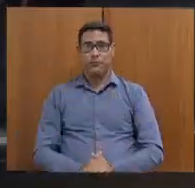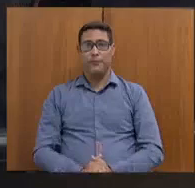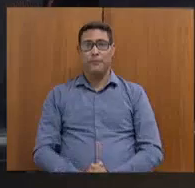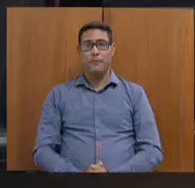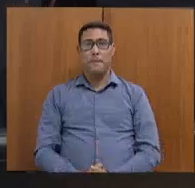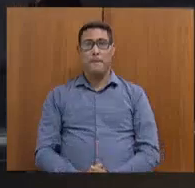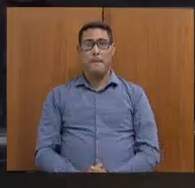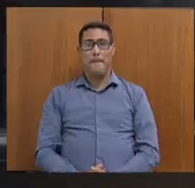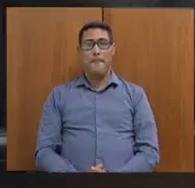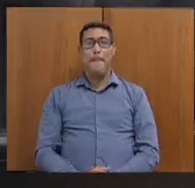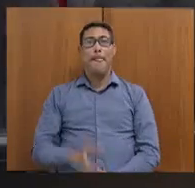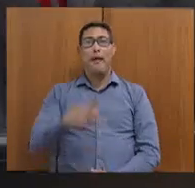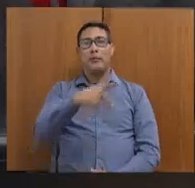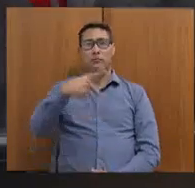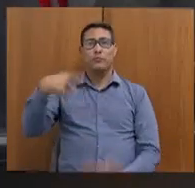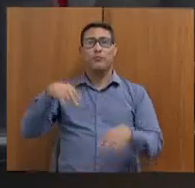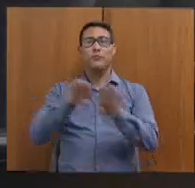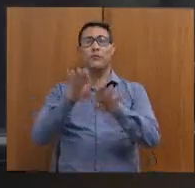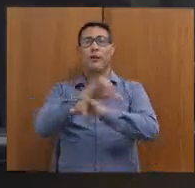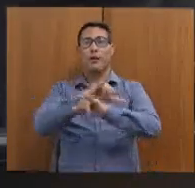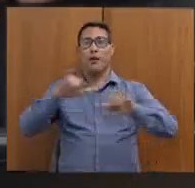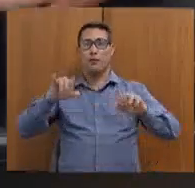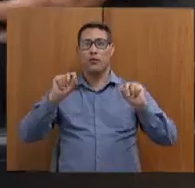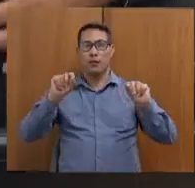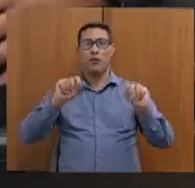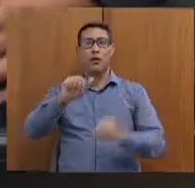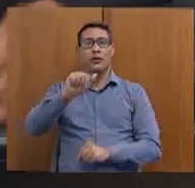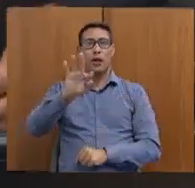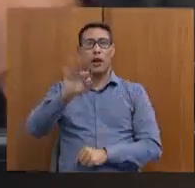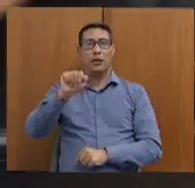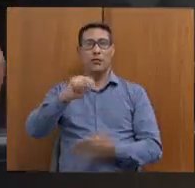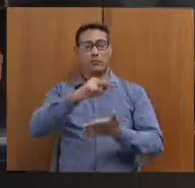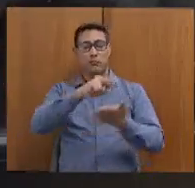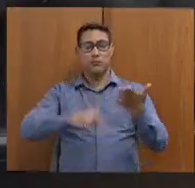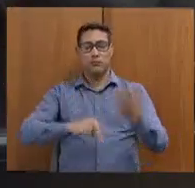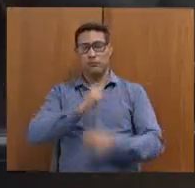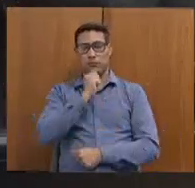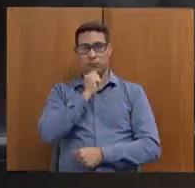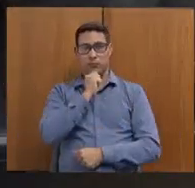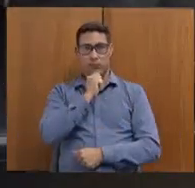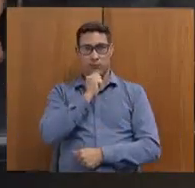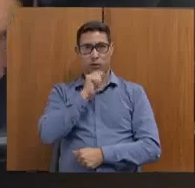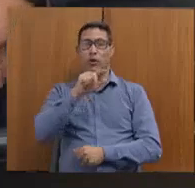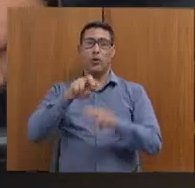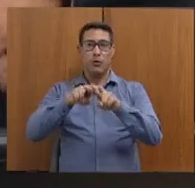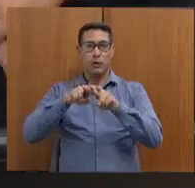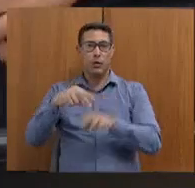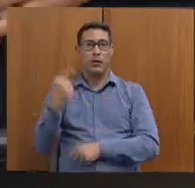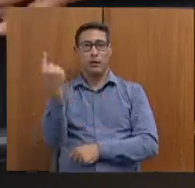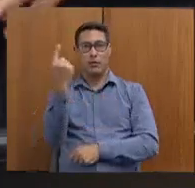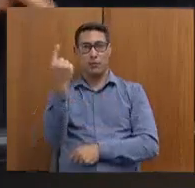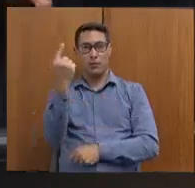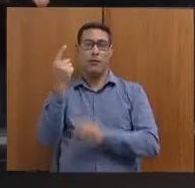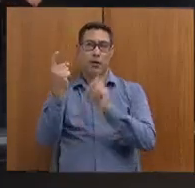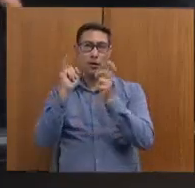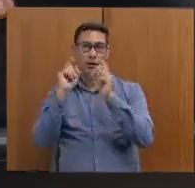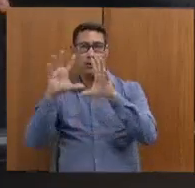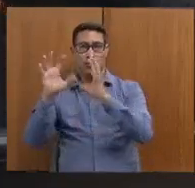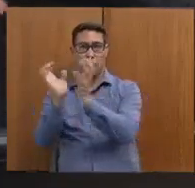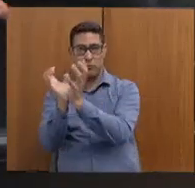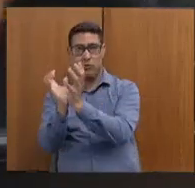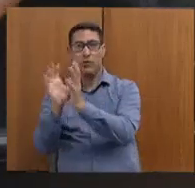A presidência informa que não há ata a ser lida por se tratar da primeira reunião conjunta destas comissões